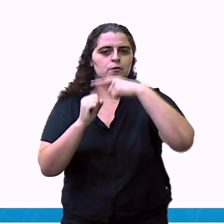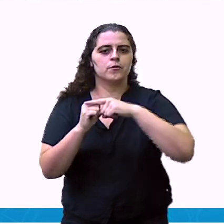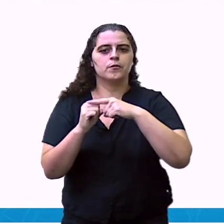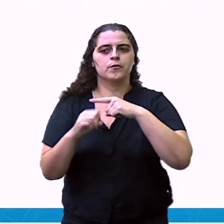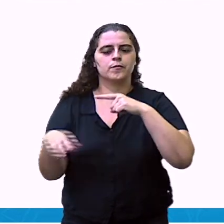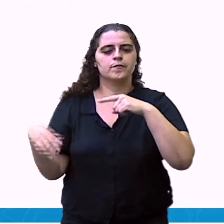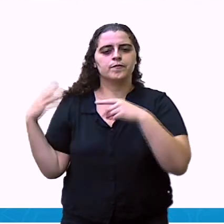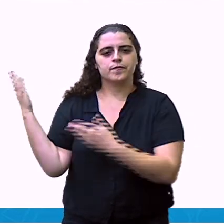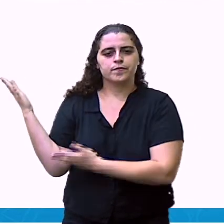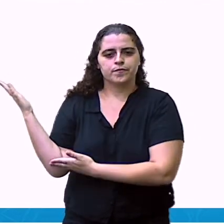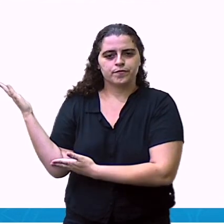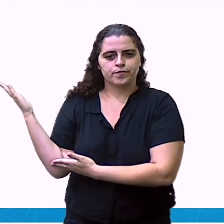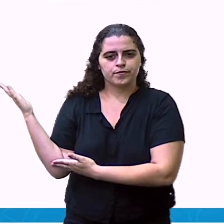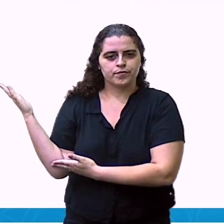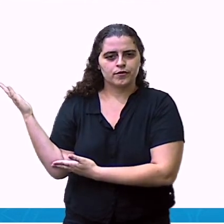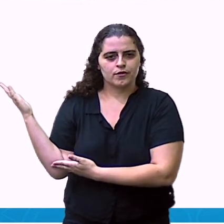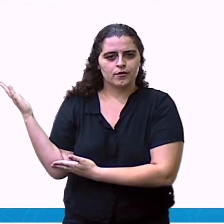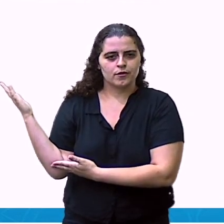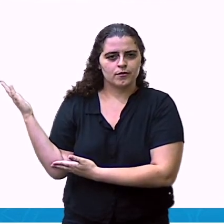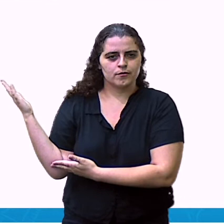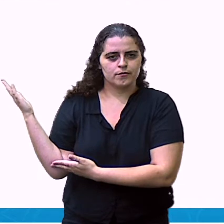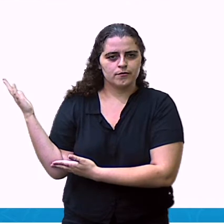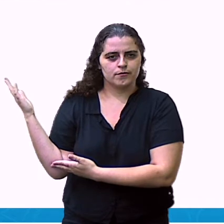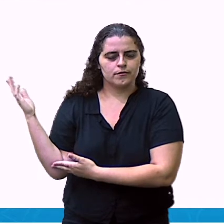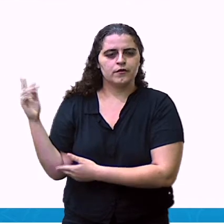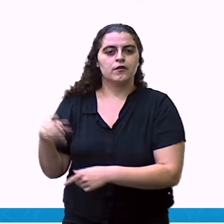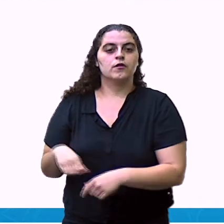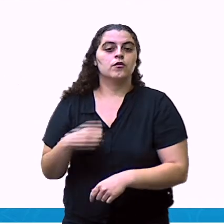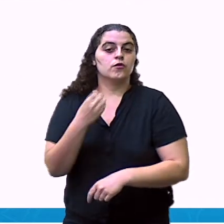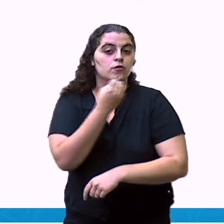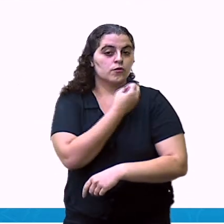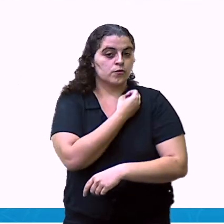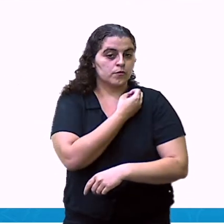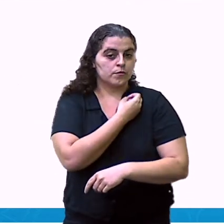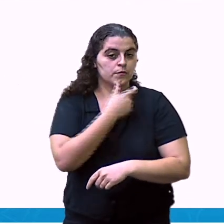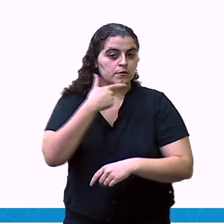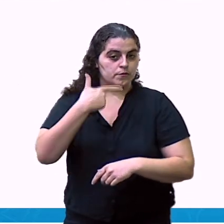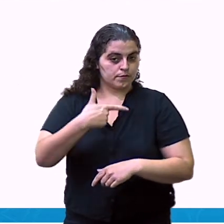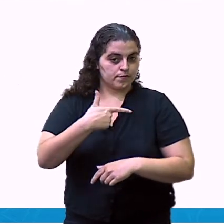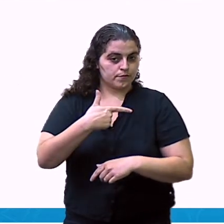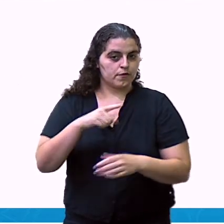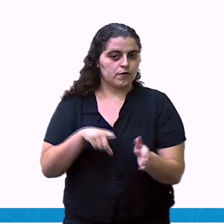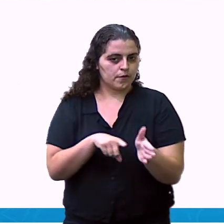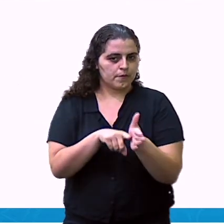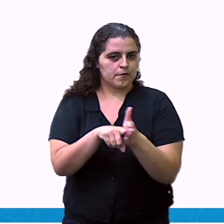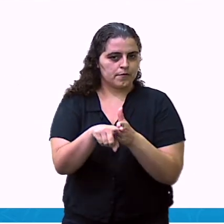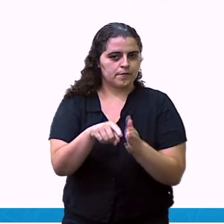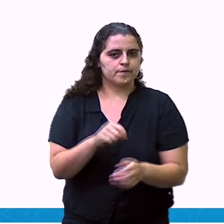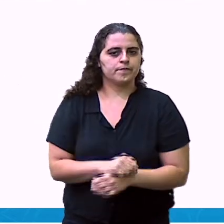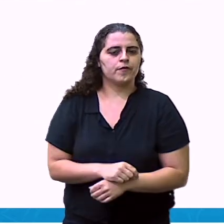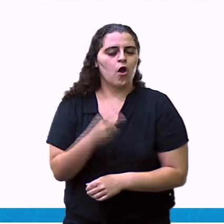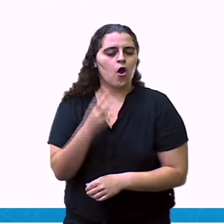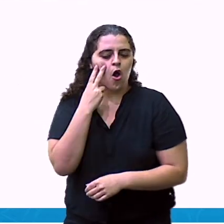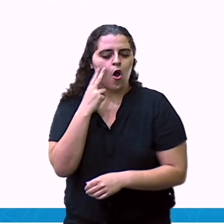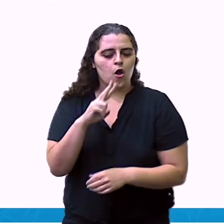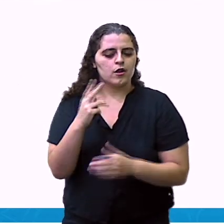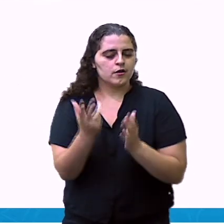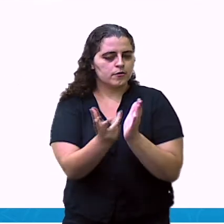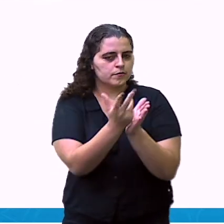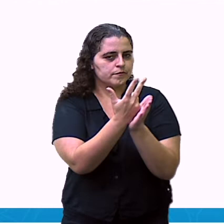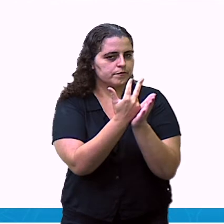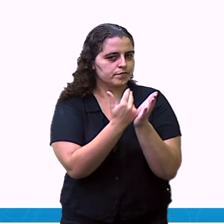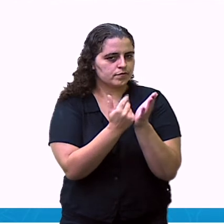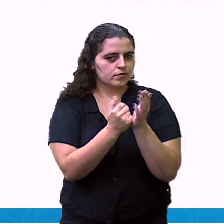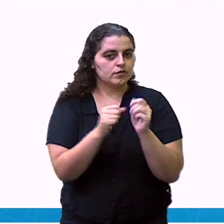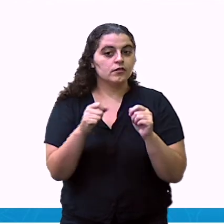número 8. Então, realizamos então a questão número 1. Agora ficou super fácil, né? Nós vamos olhar aqui no desenho